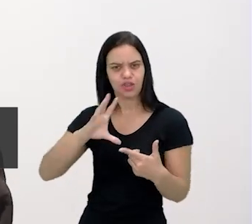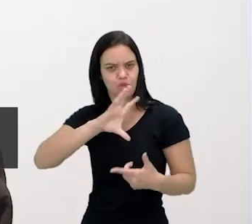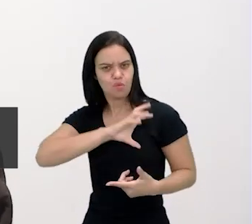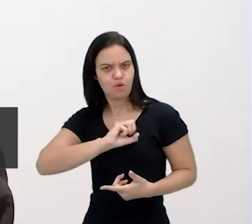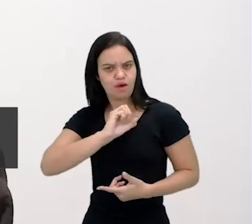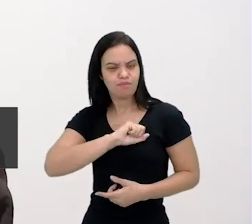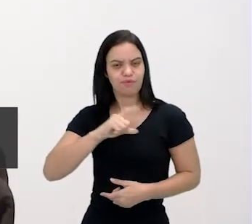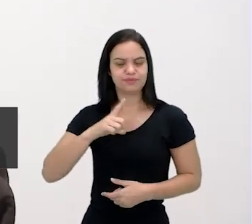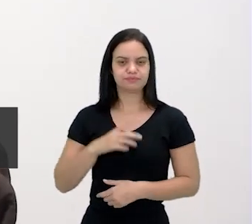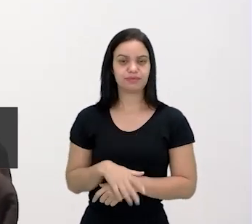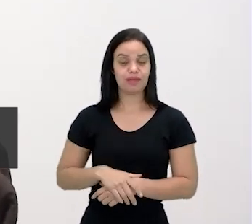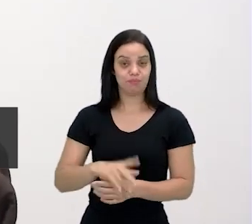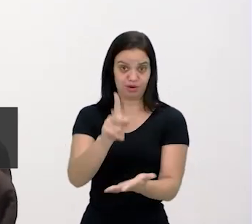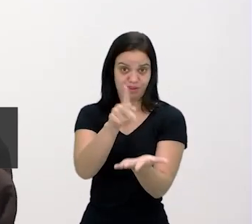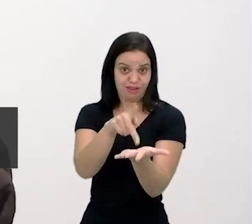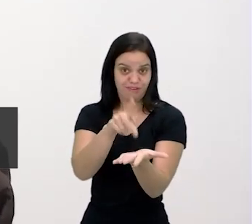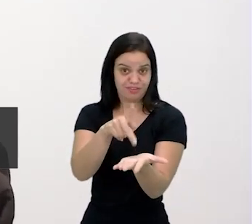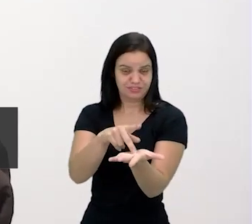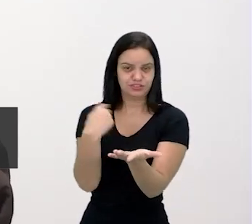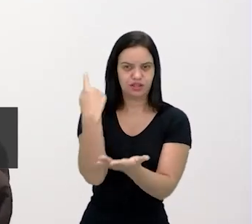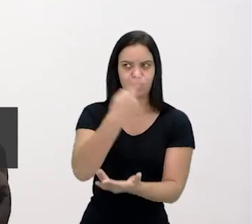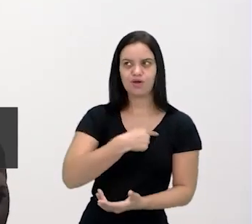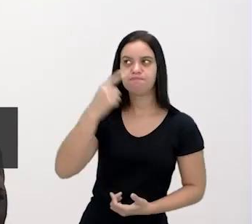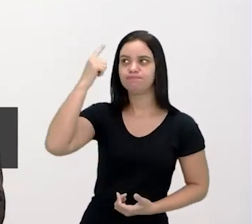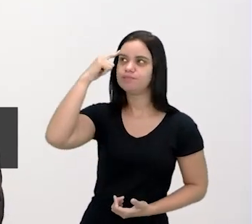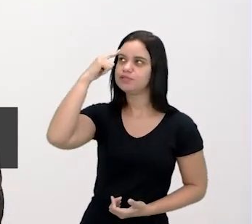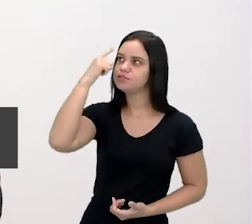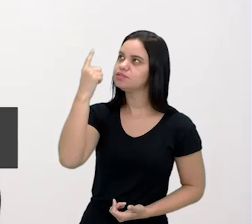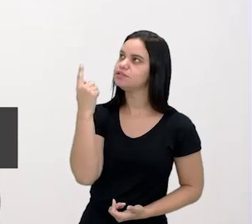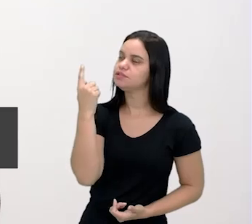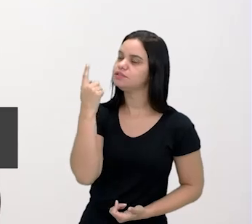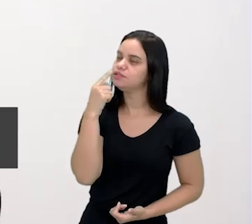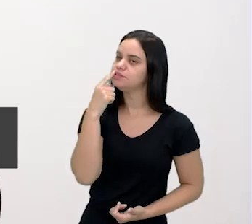na verdade, se a gente pensar bem,